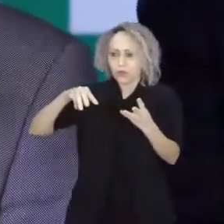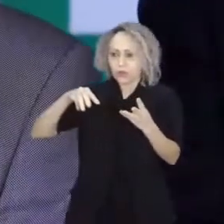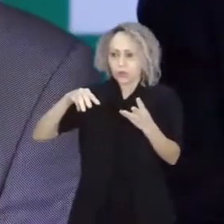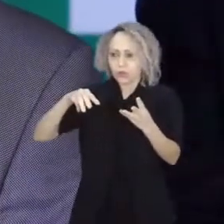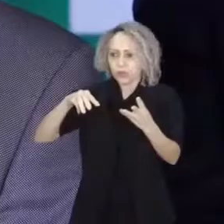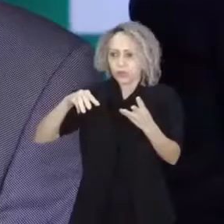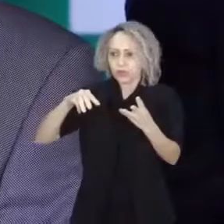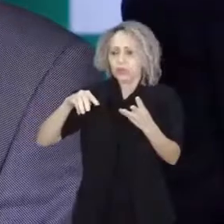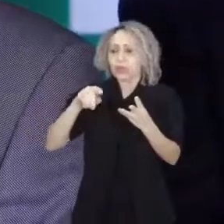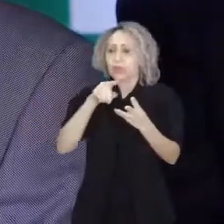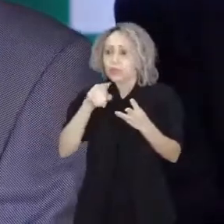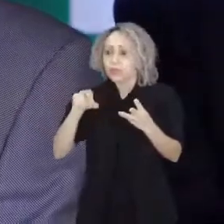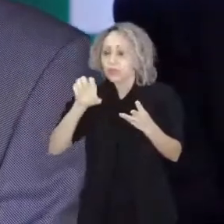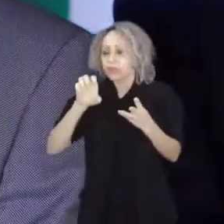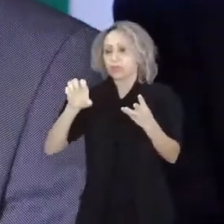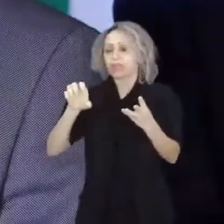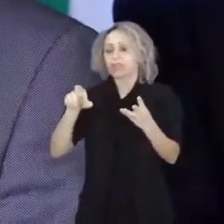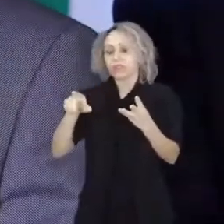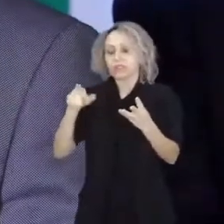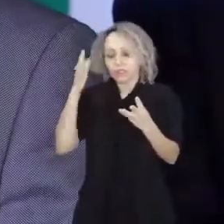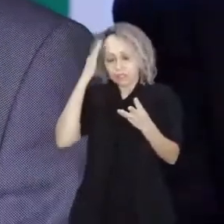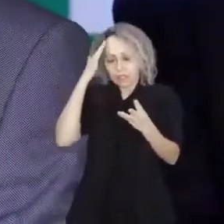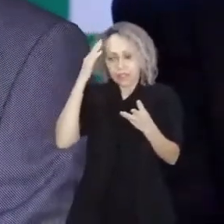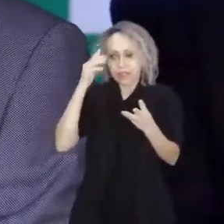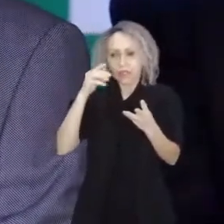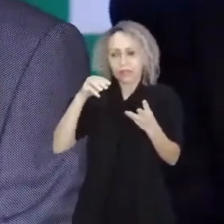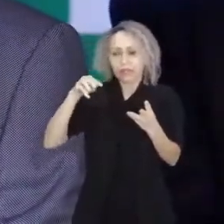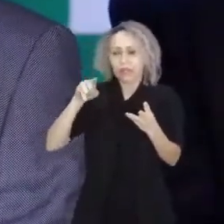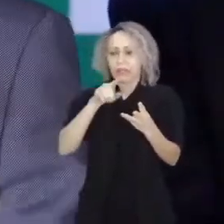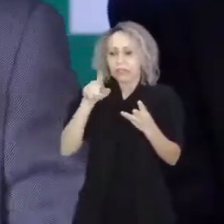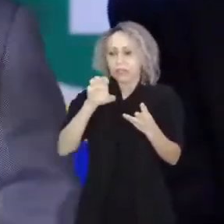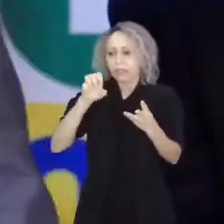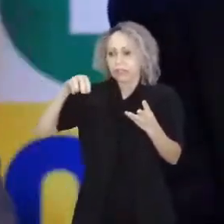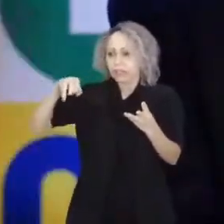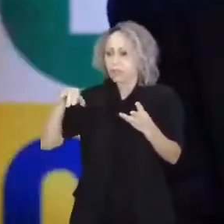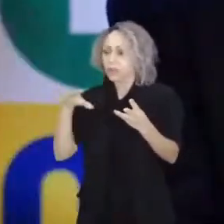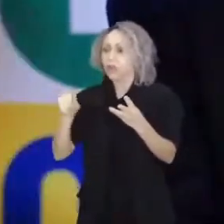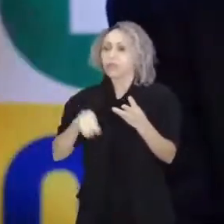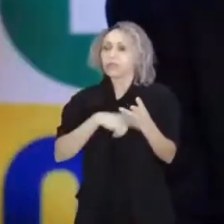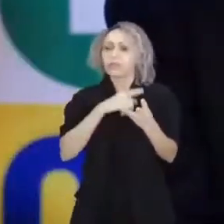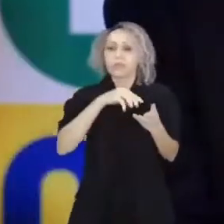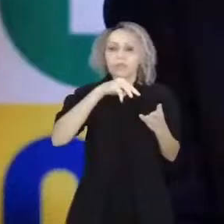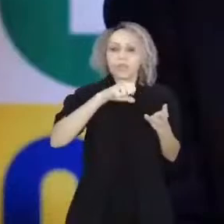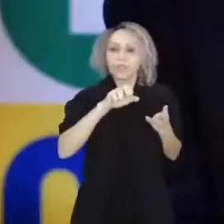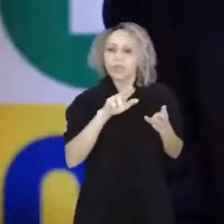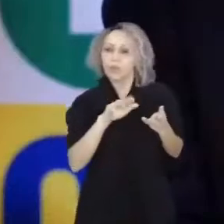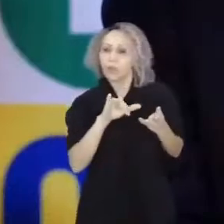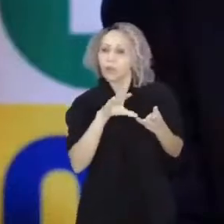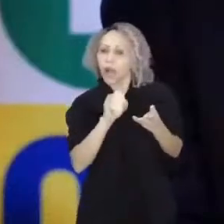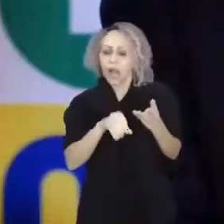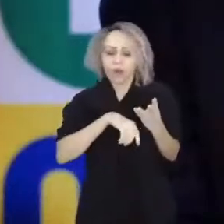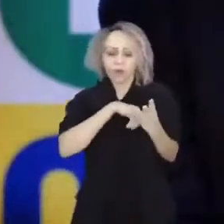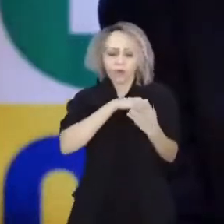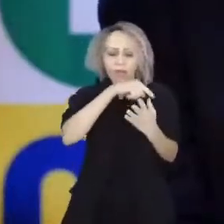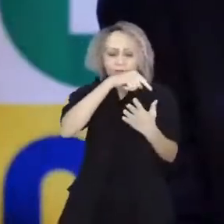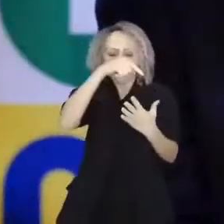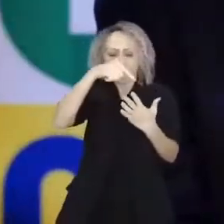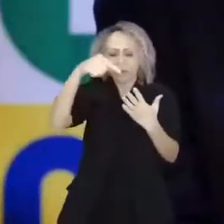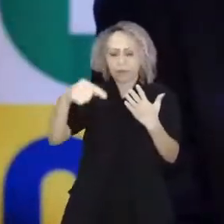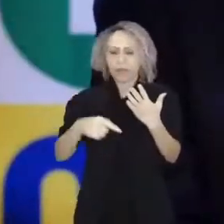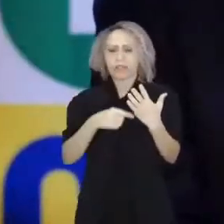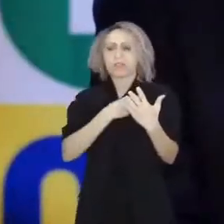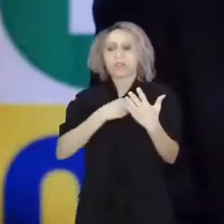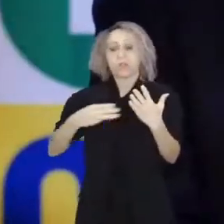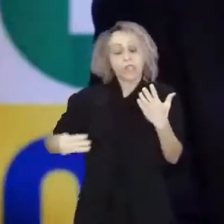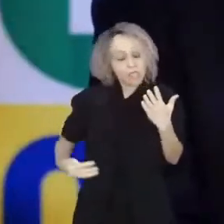o companheiro Zé Múcio sabe da responsabilidade e o Mauro Vieira sabe da responsabilidade, até porque o Brasil precisa voltar a ter uma